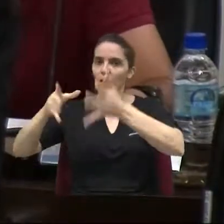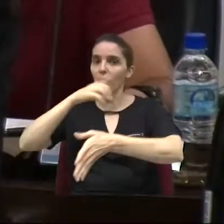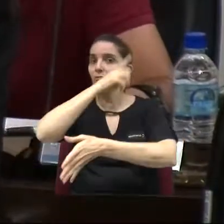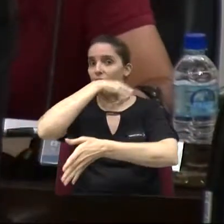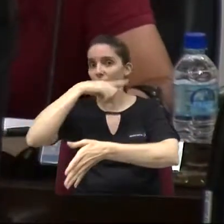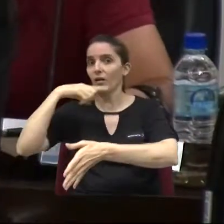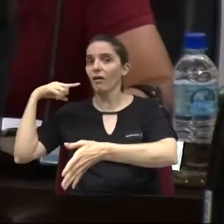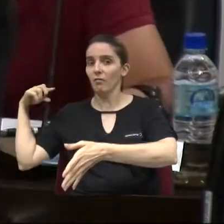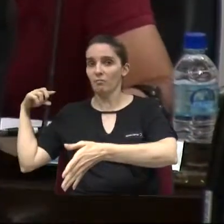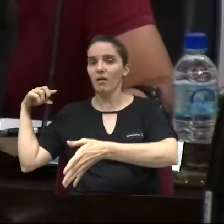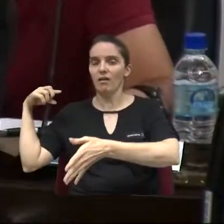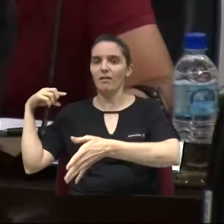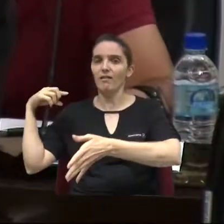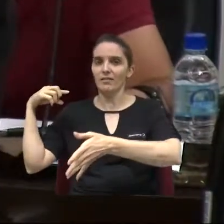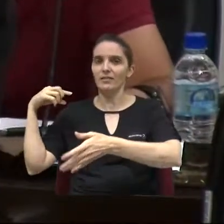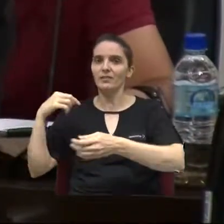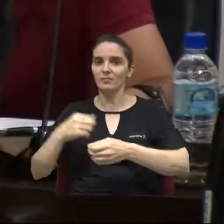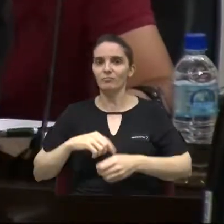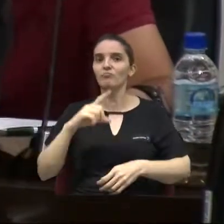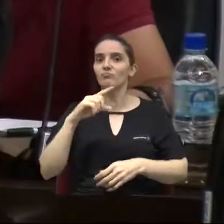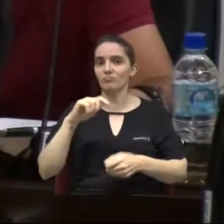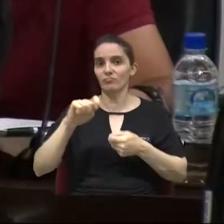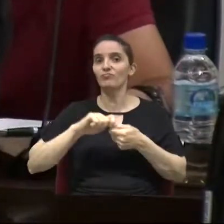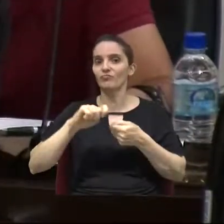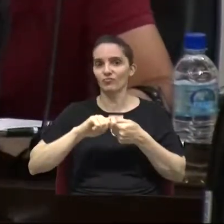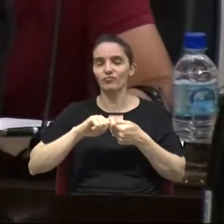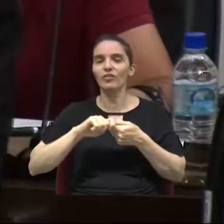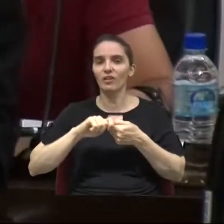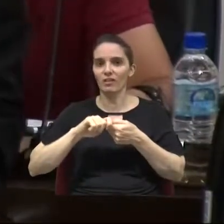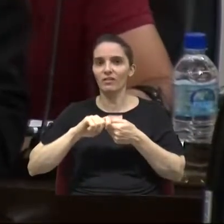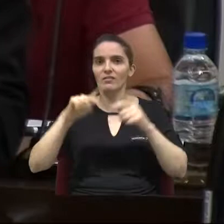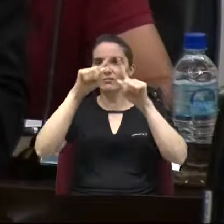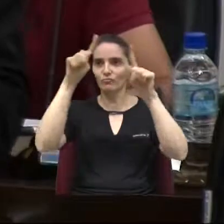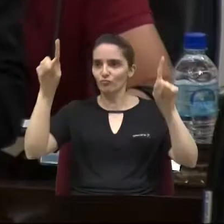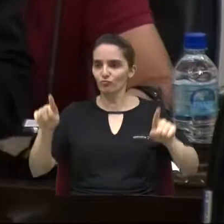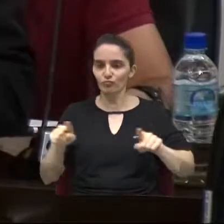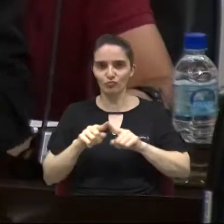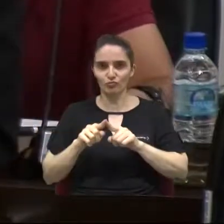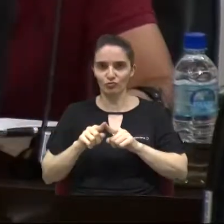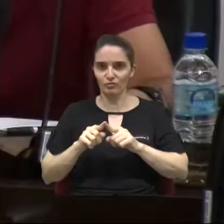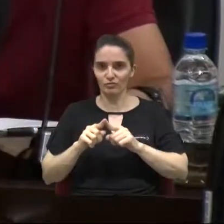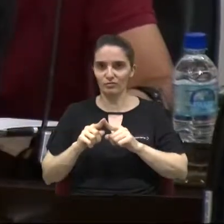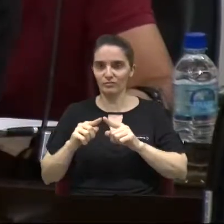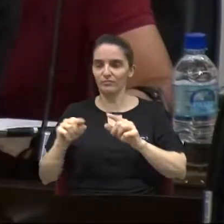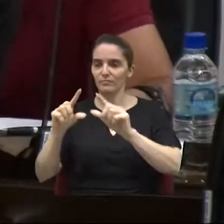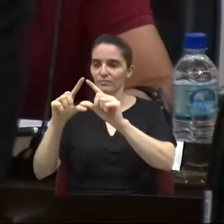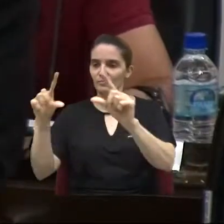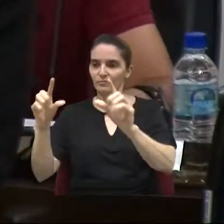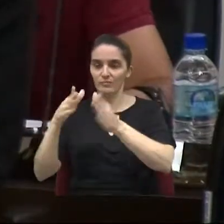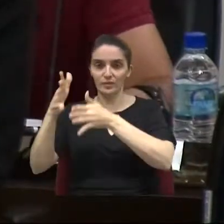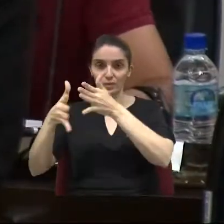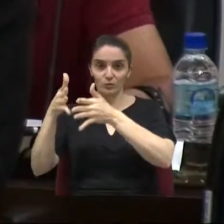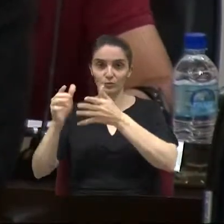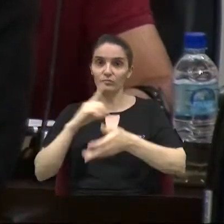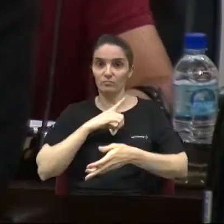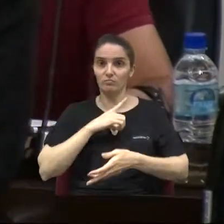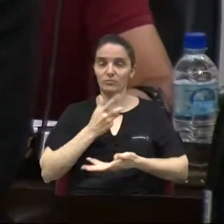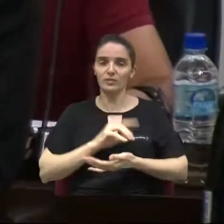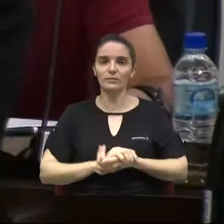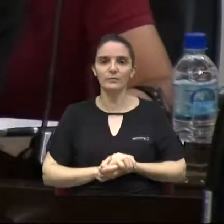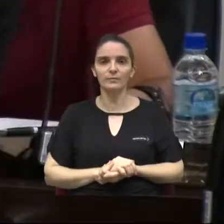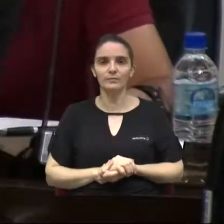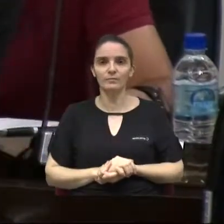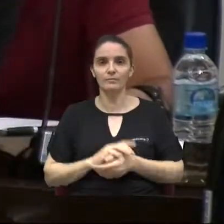Costa, durante a sua candidatura, registrou isso nas redes sociais. Mas eu faço esse requerimento, vereadores, justamente